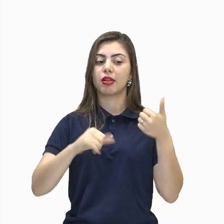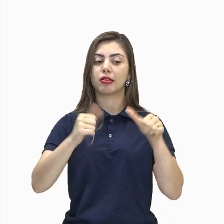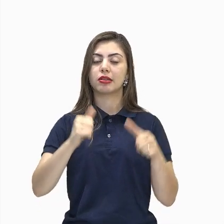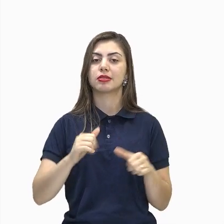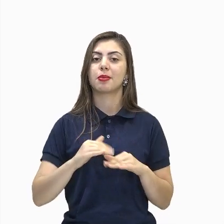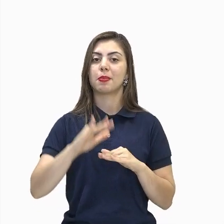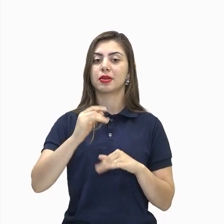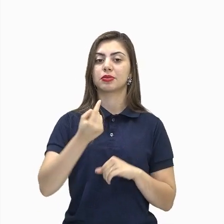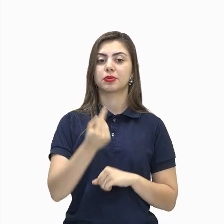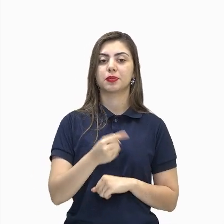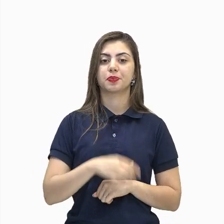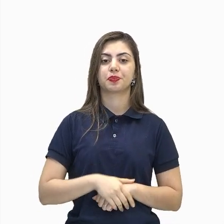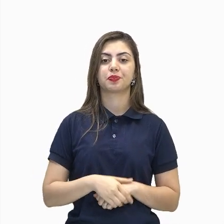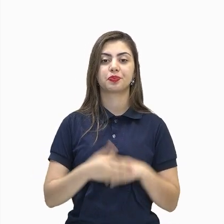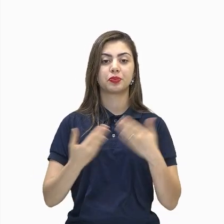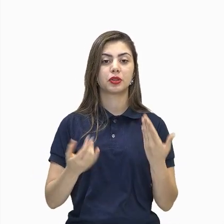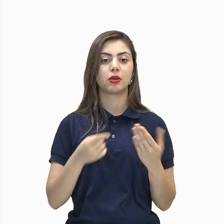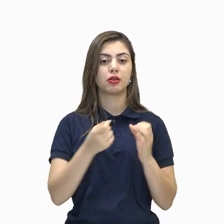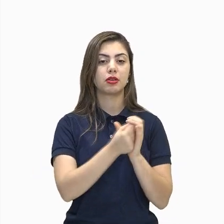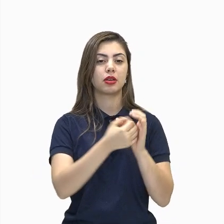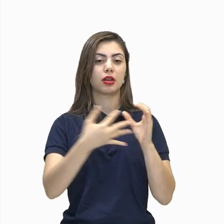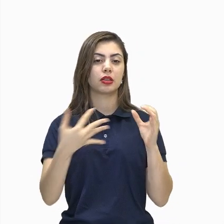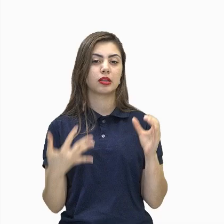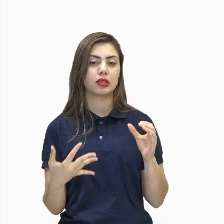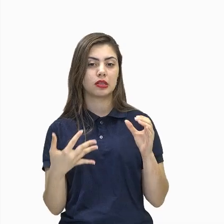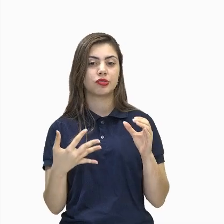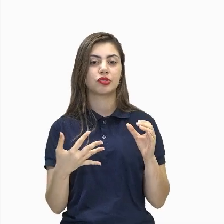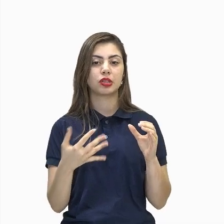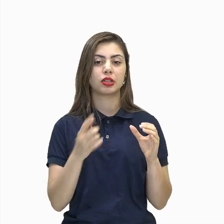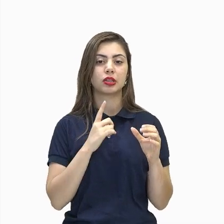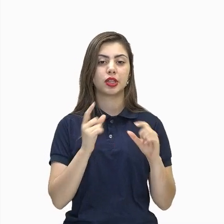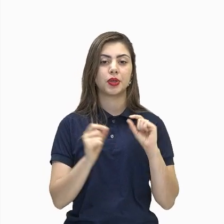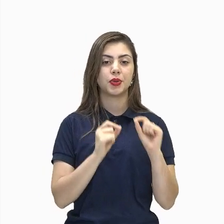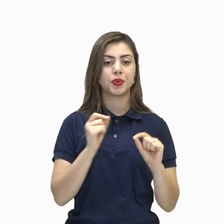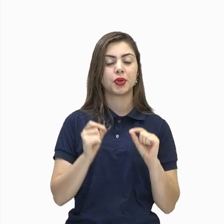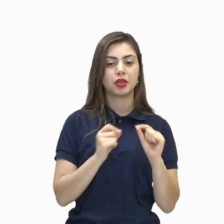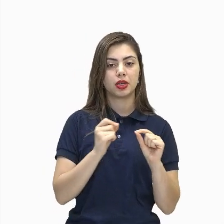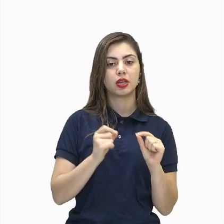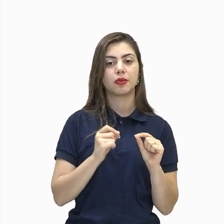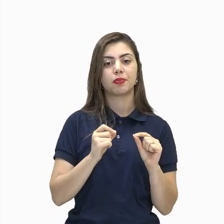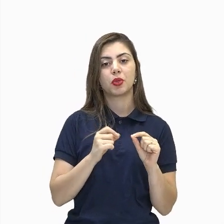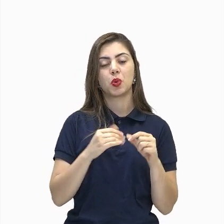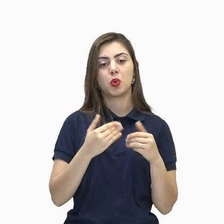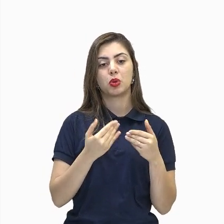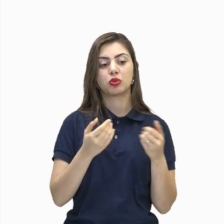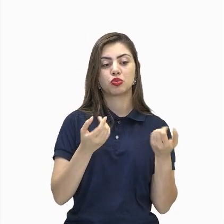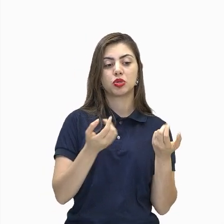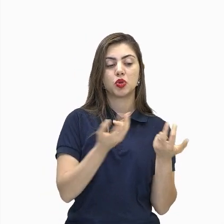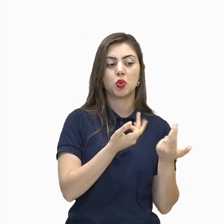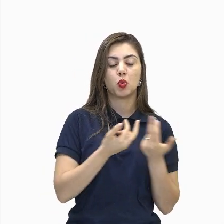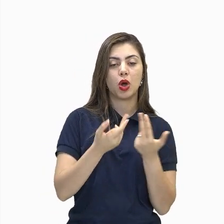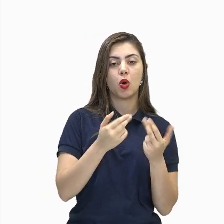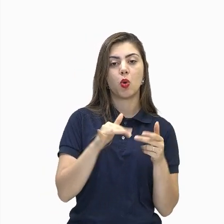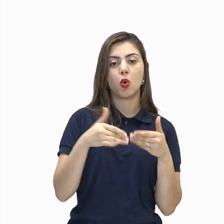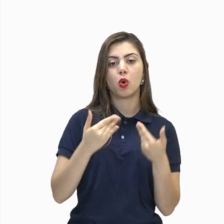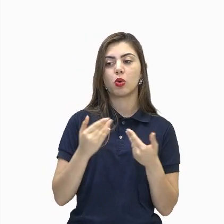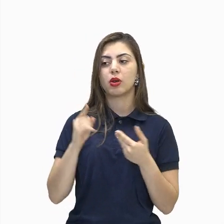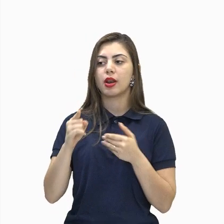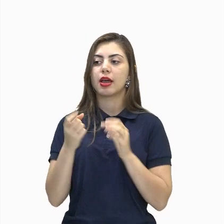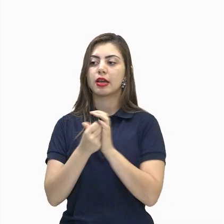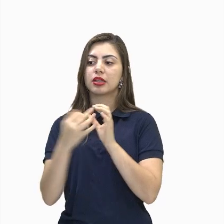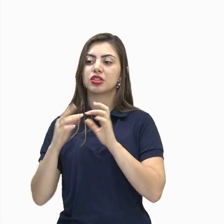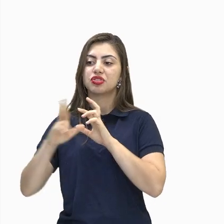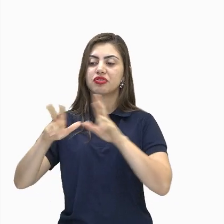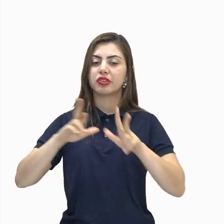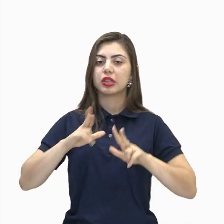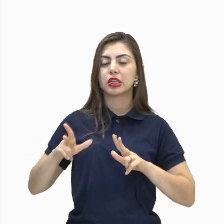para determinada característica estão sempre juntos ou os fatores para diferentes características são herdados de maneira